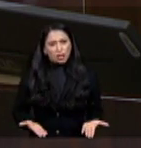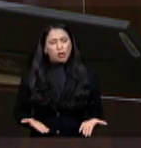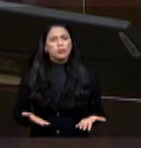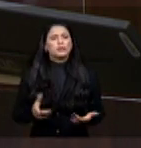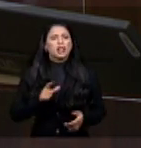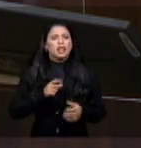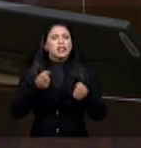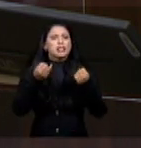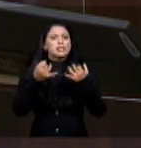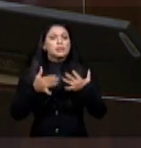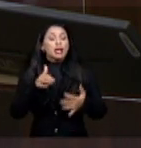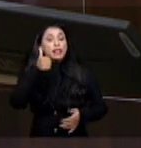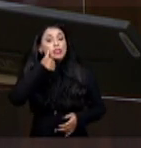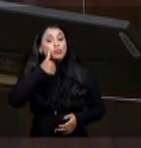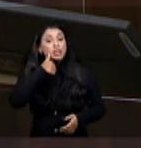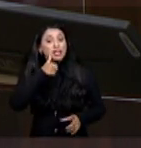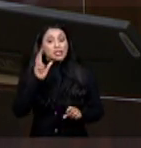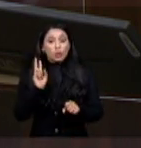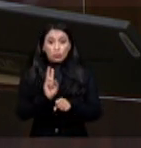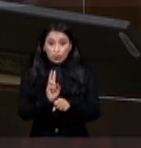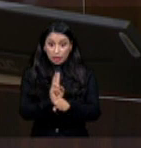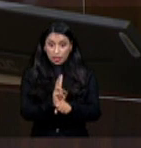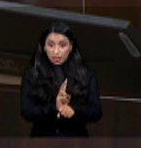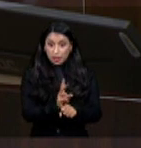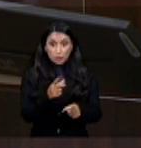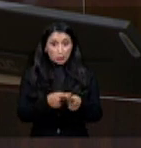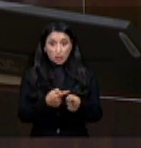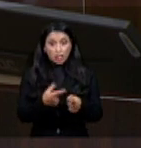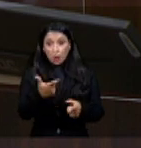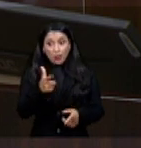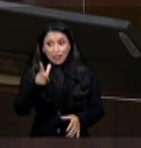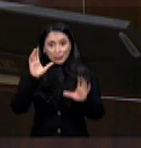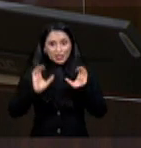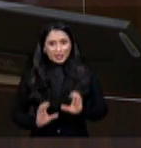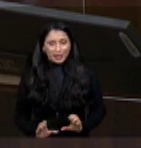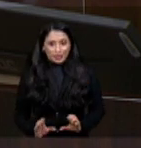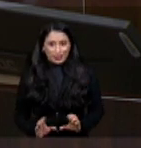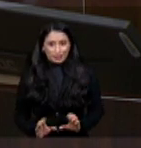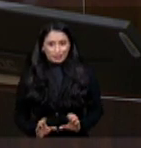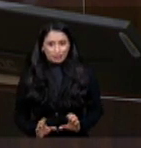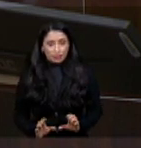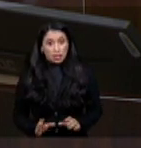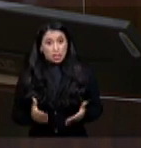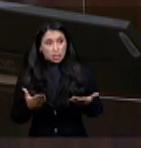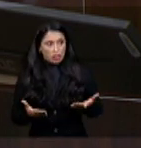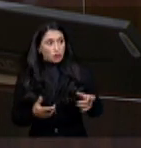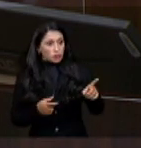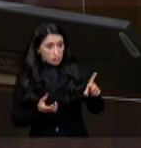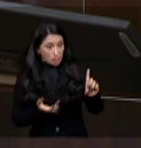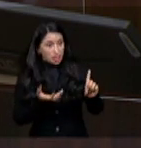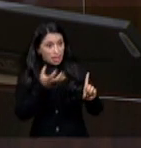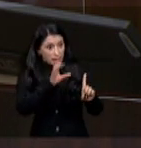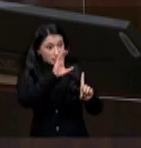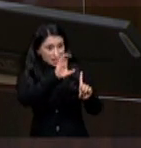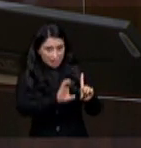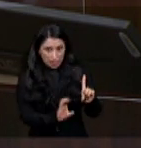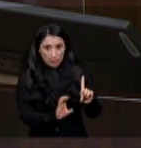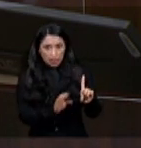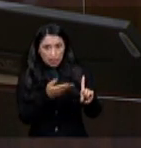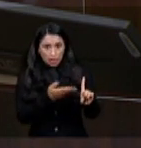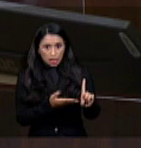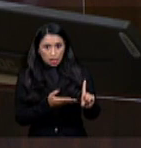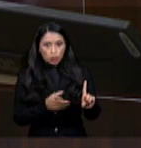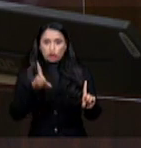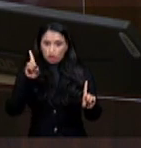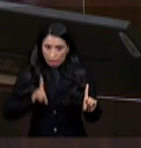afirmando que afirmando que as mulheres eram protegidos que não eram cidadãs tem um se desejasse gozar da Cidadania com todos seus direitos